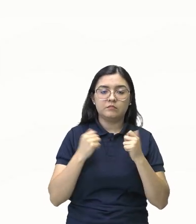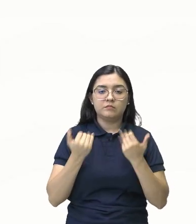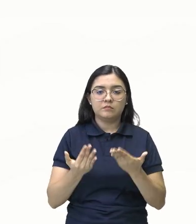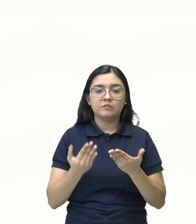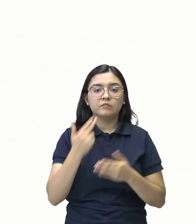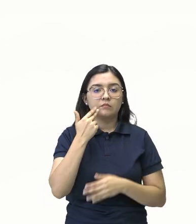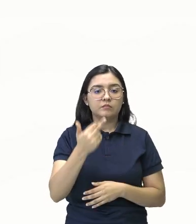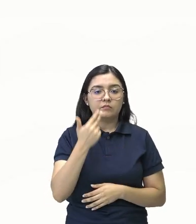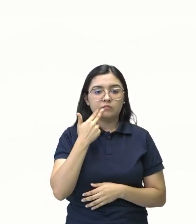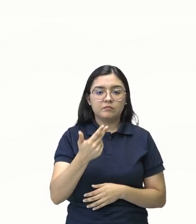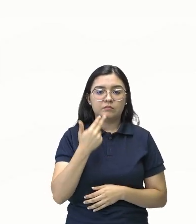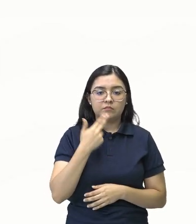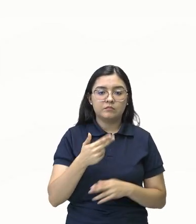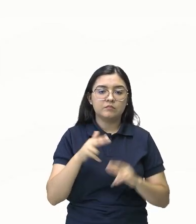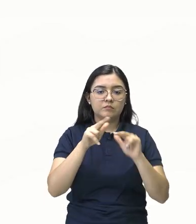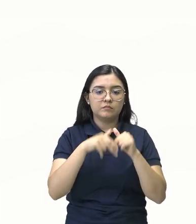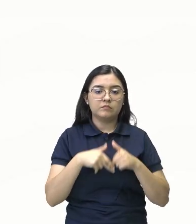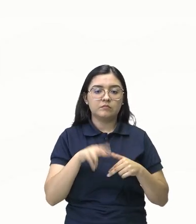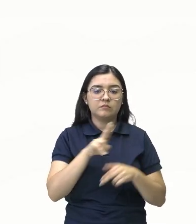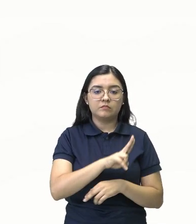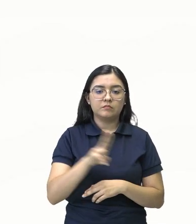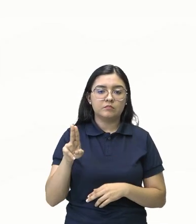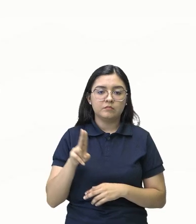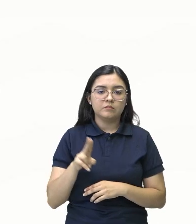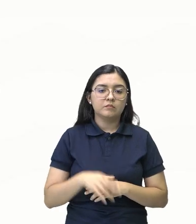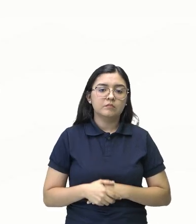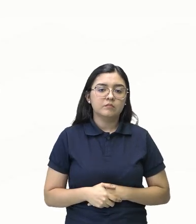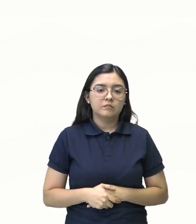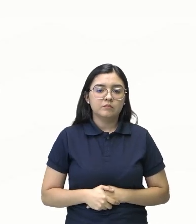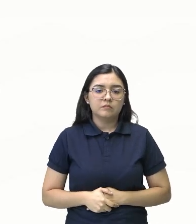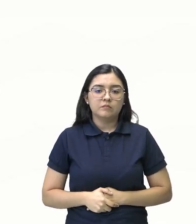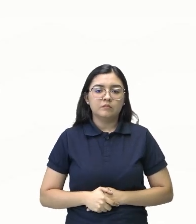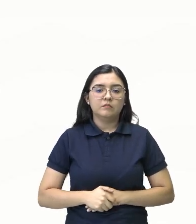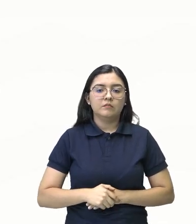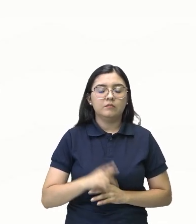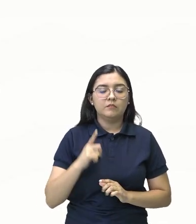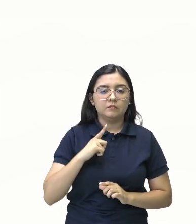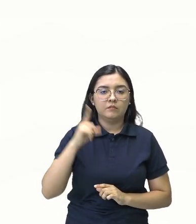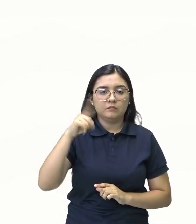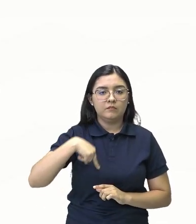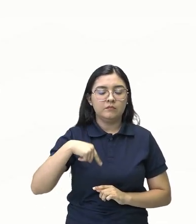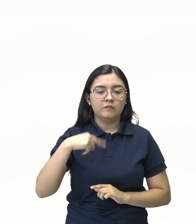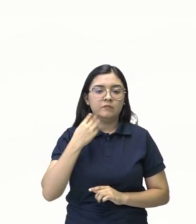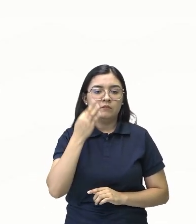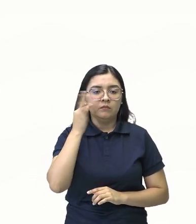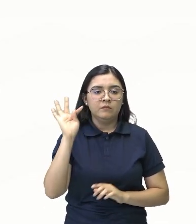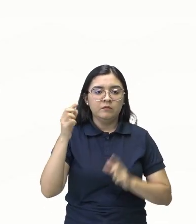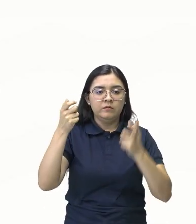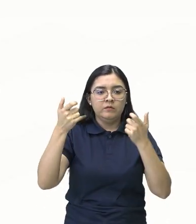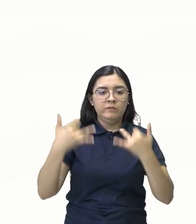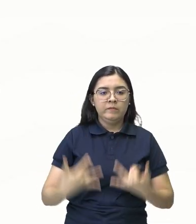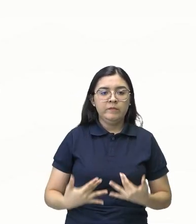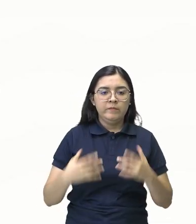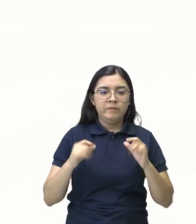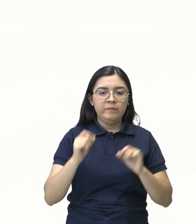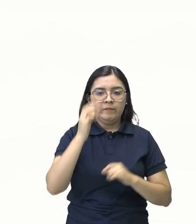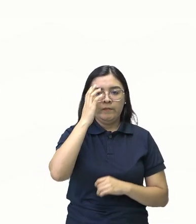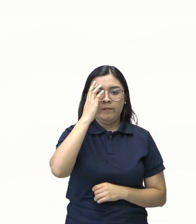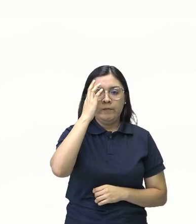isso, o nome endossimbiose. Então, essa aí é uma teoria, né, que explica o processo